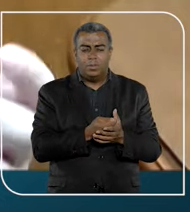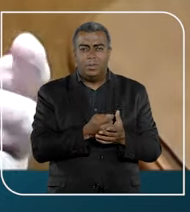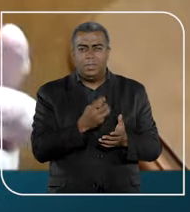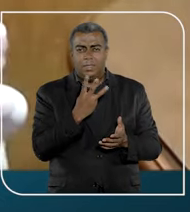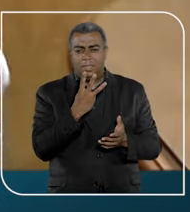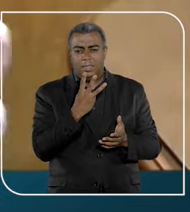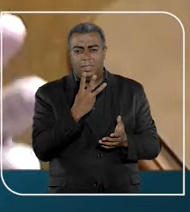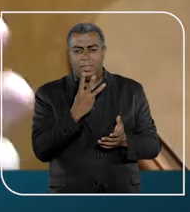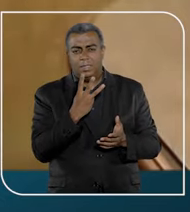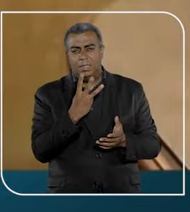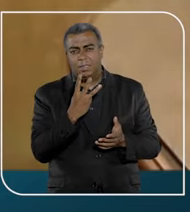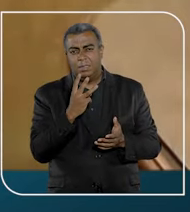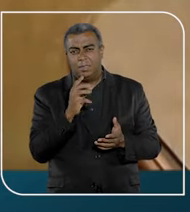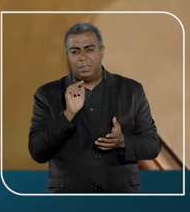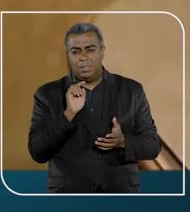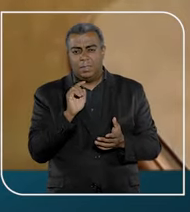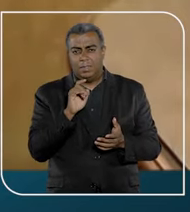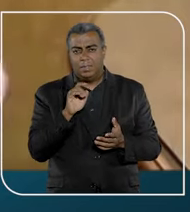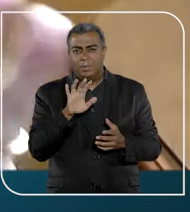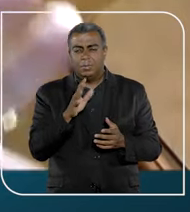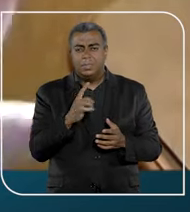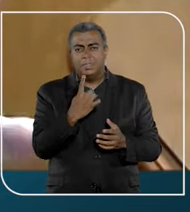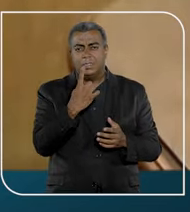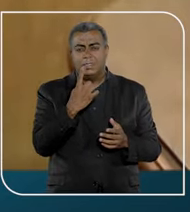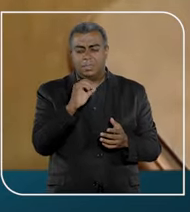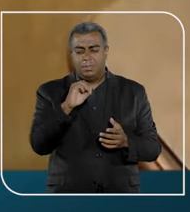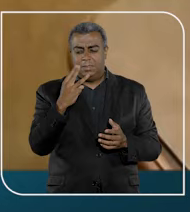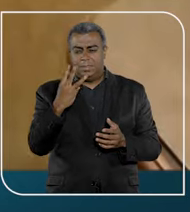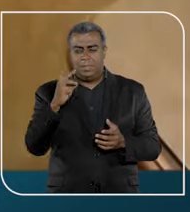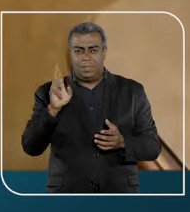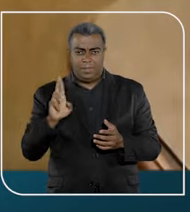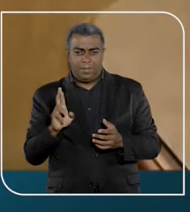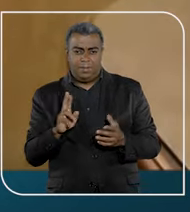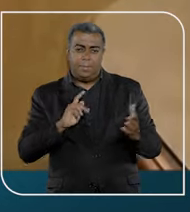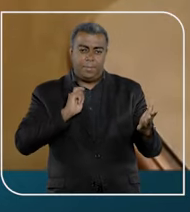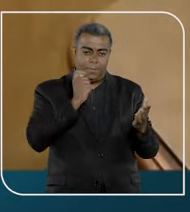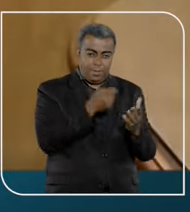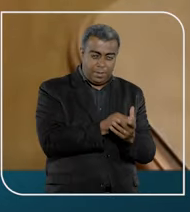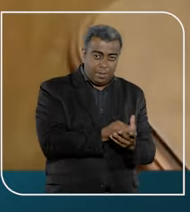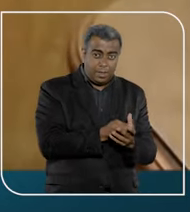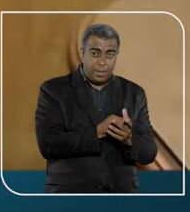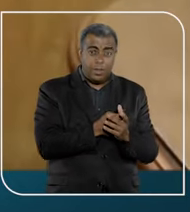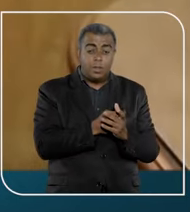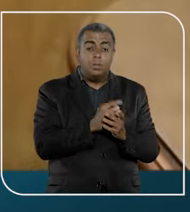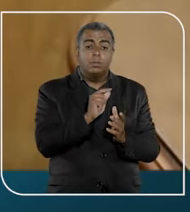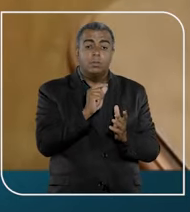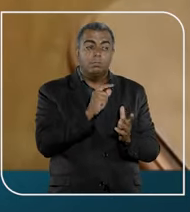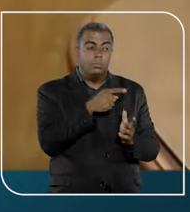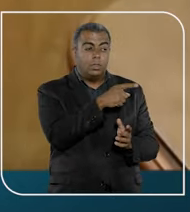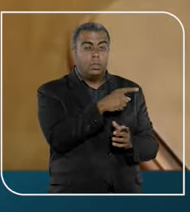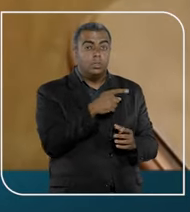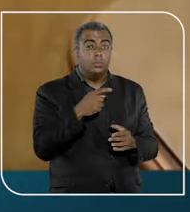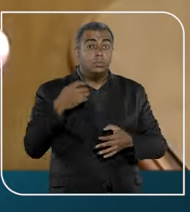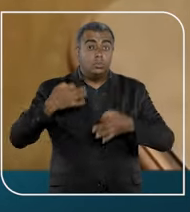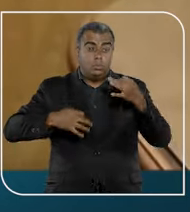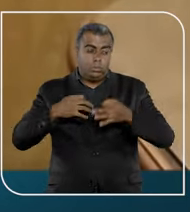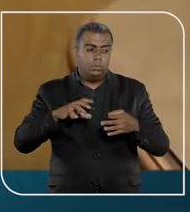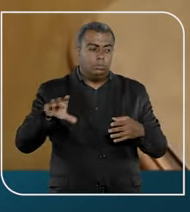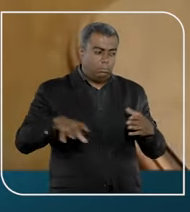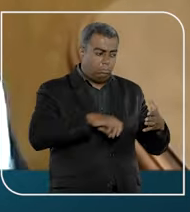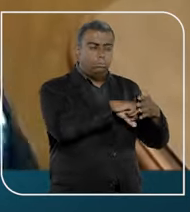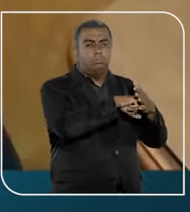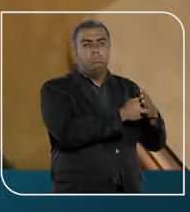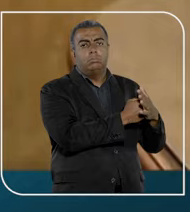hoje, dá 3 UFESPs, mais ou menos R$ 103, tá? Você paga